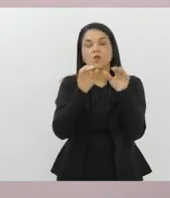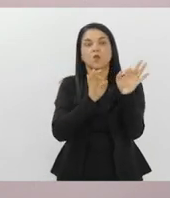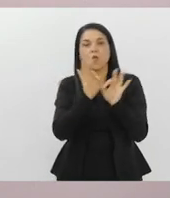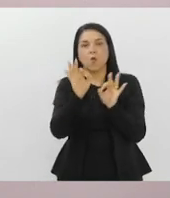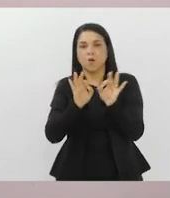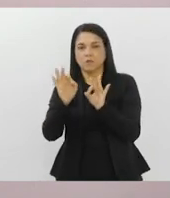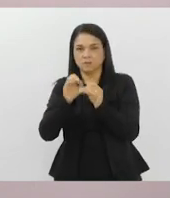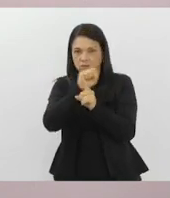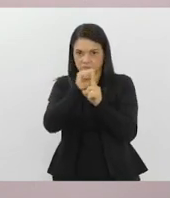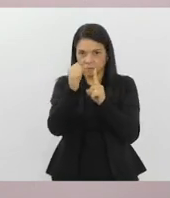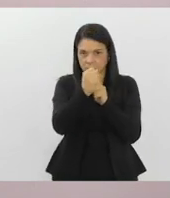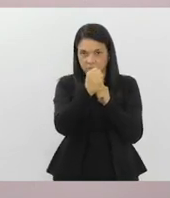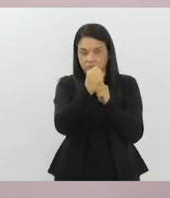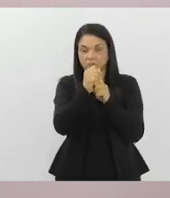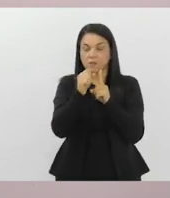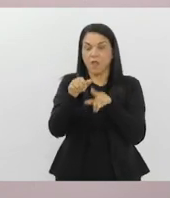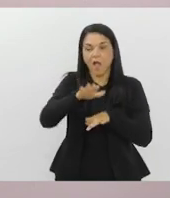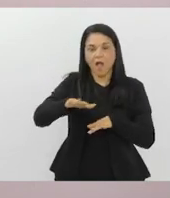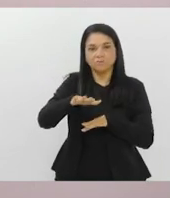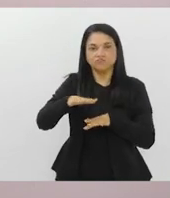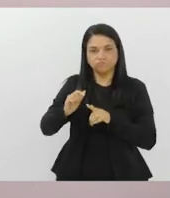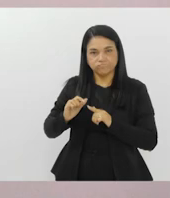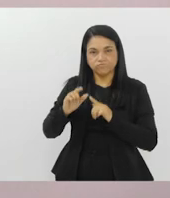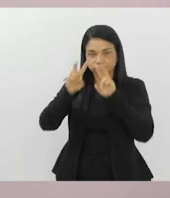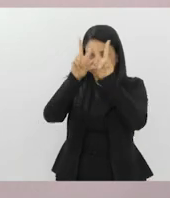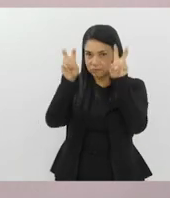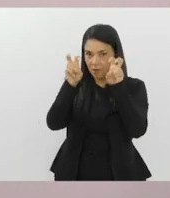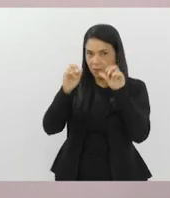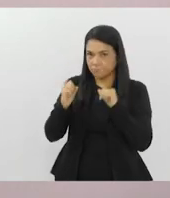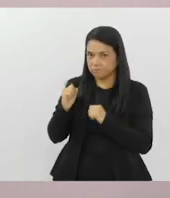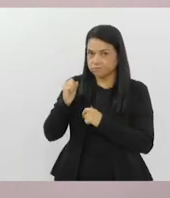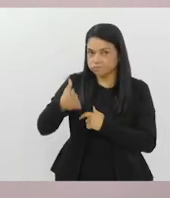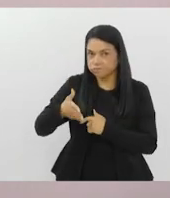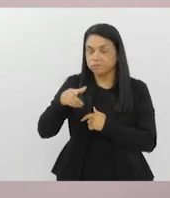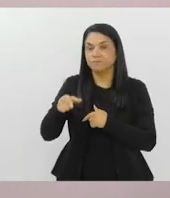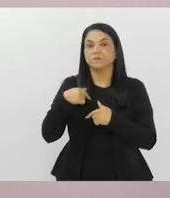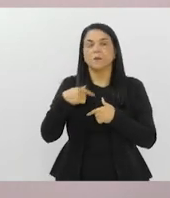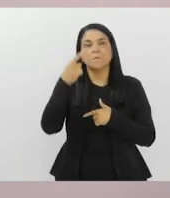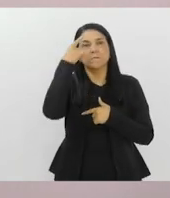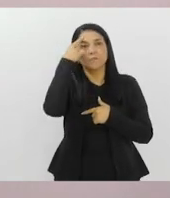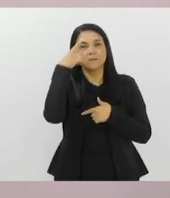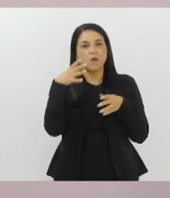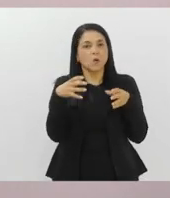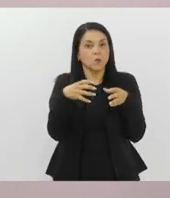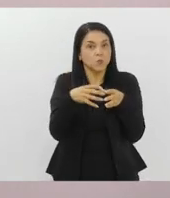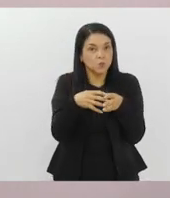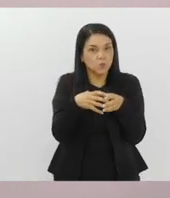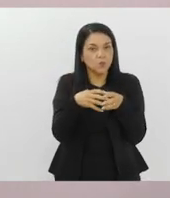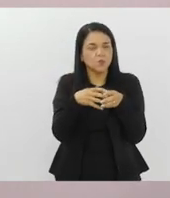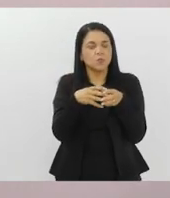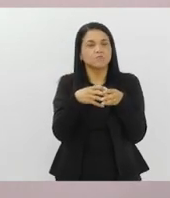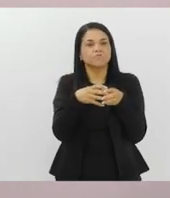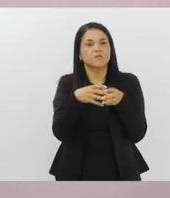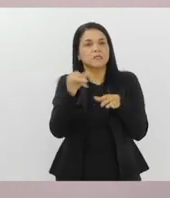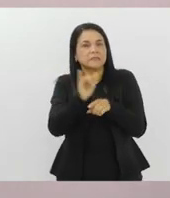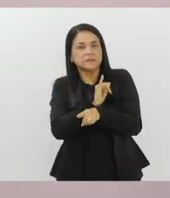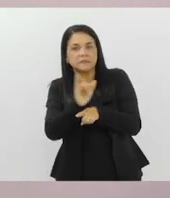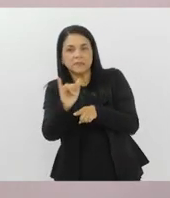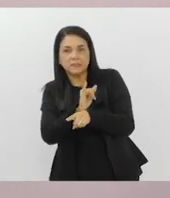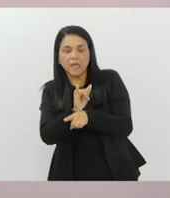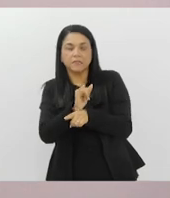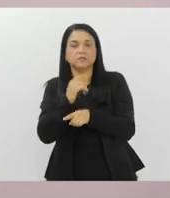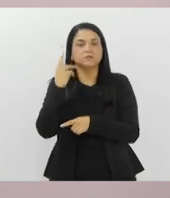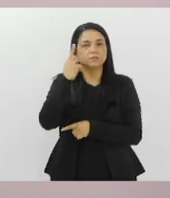civil que atuam nesse tema para pensarmos coletivamente em alternativas, políticas